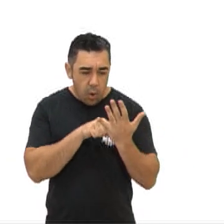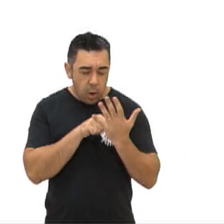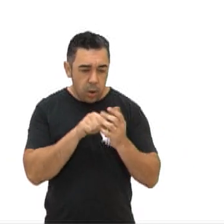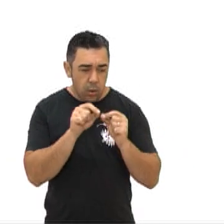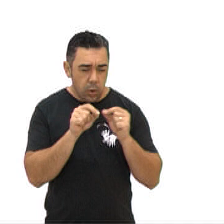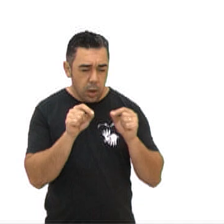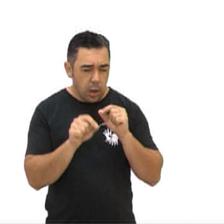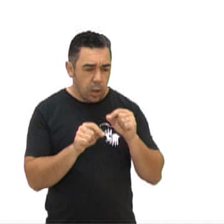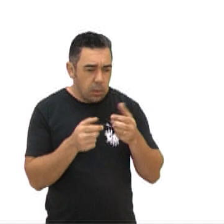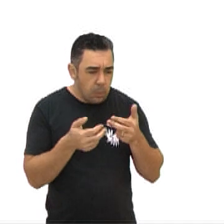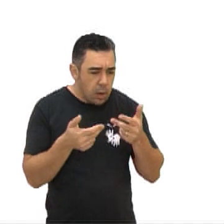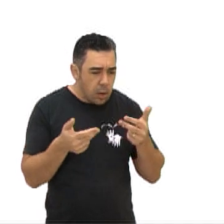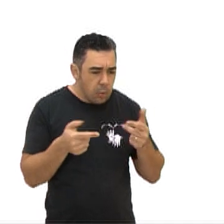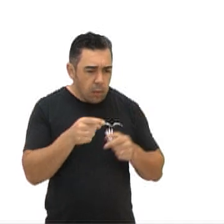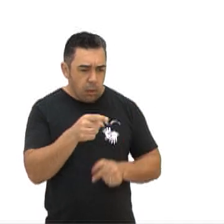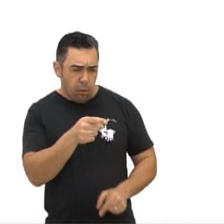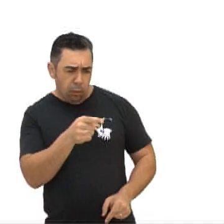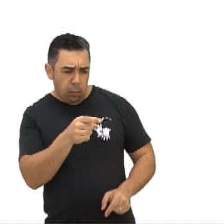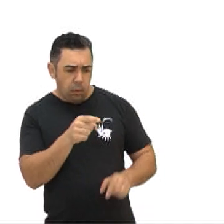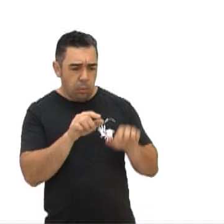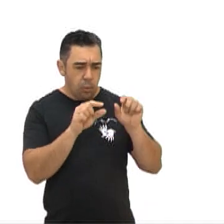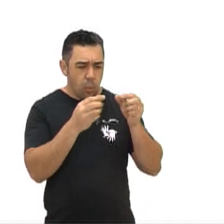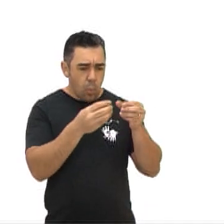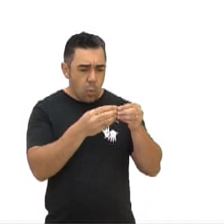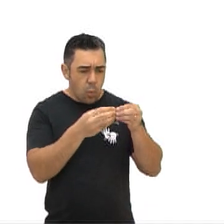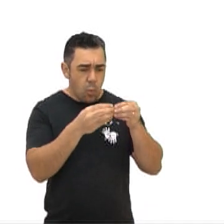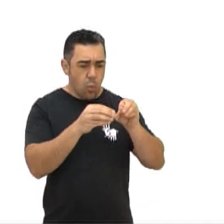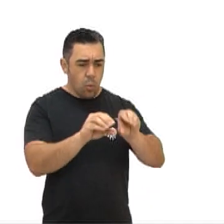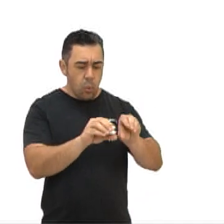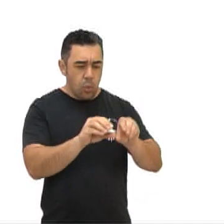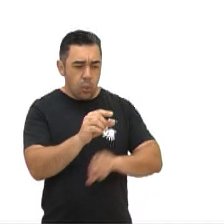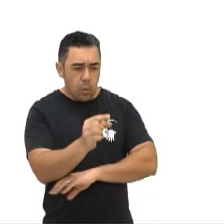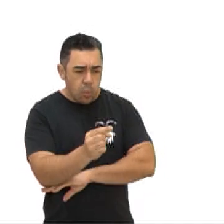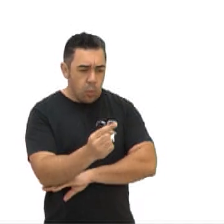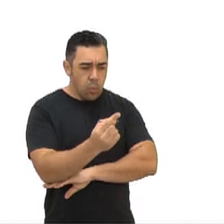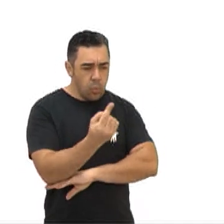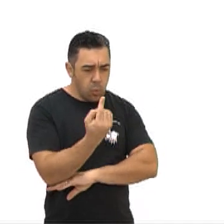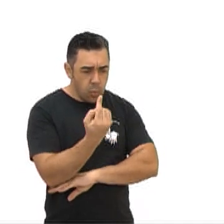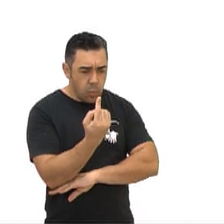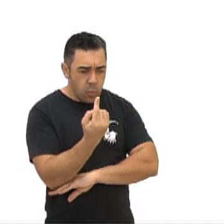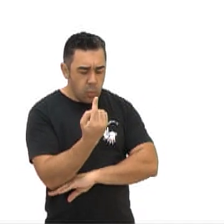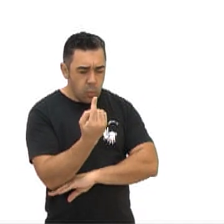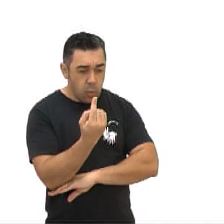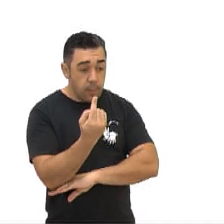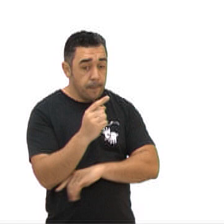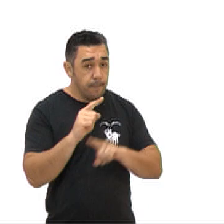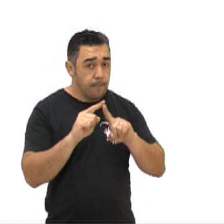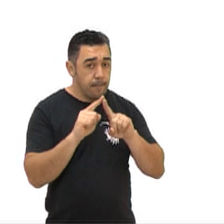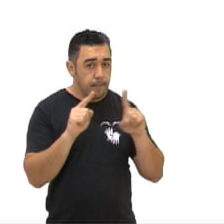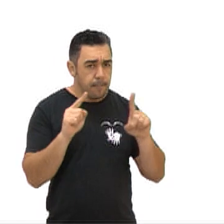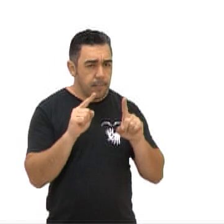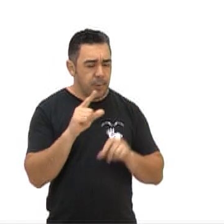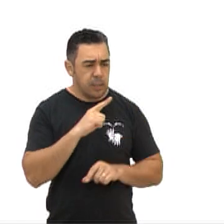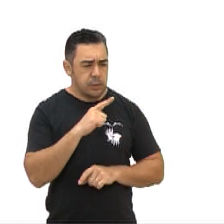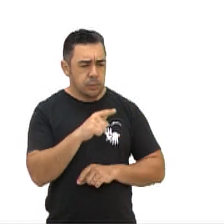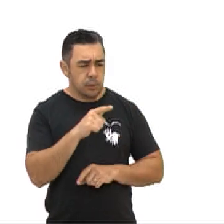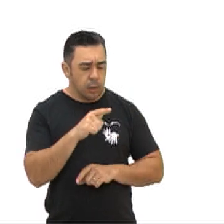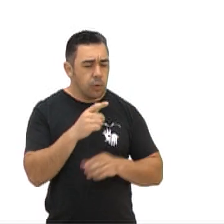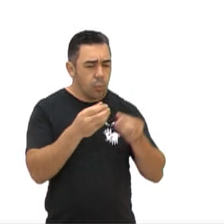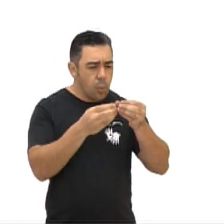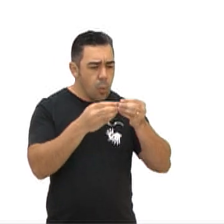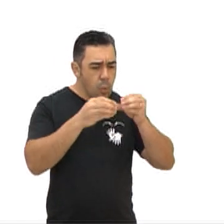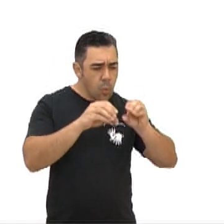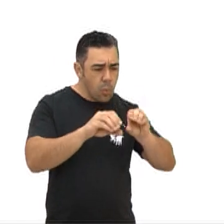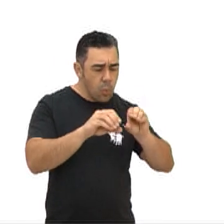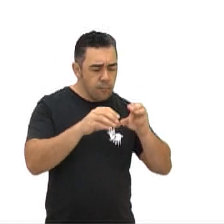num bloco, um ovo, numa só matéria unitária, maciçamente ovo,